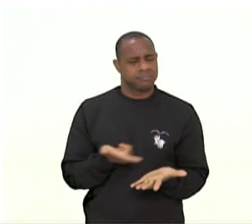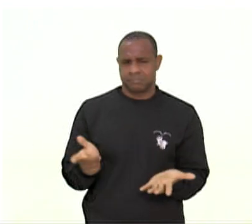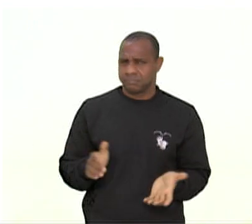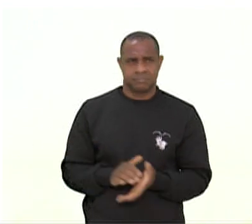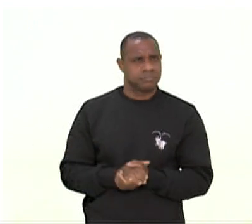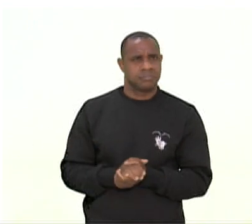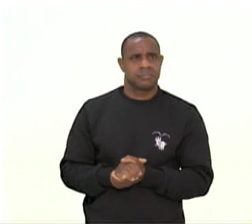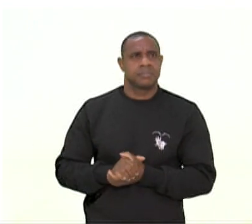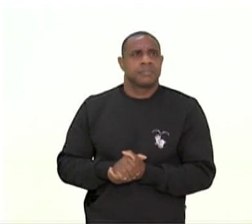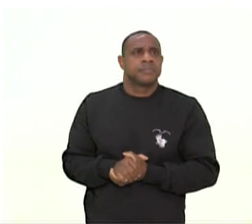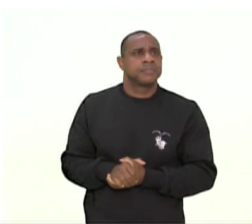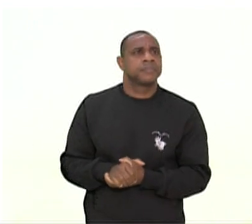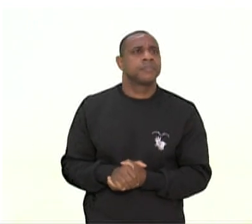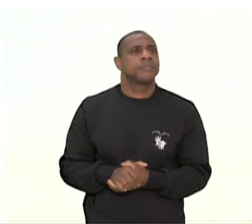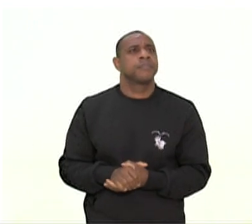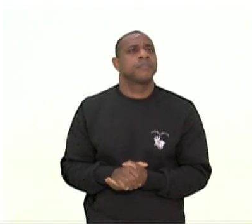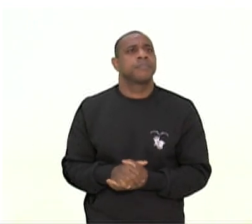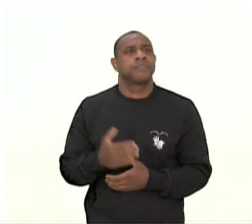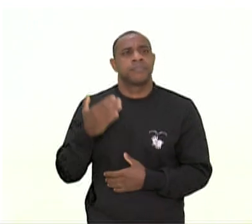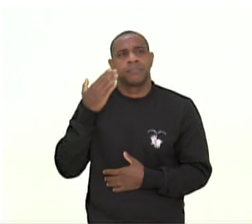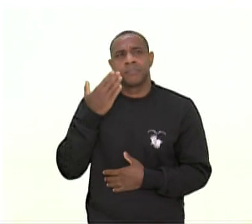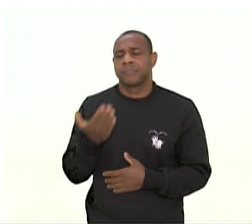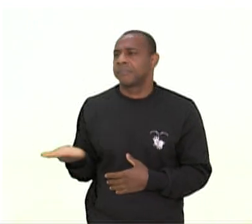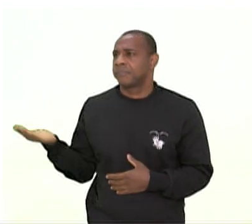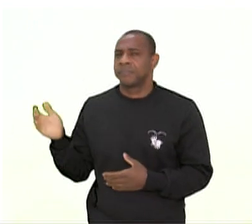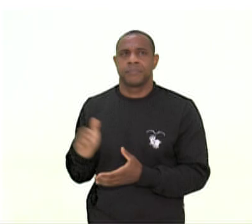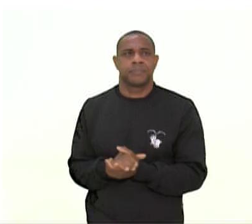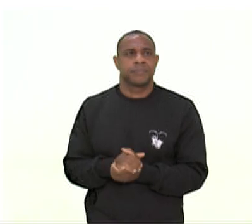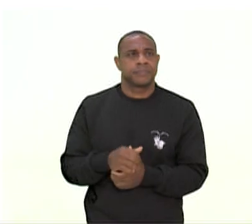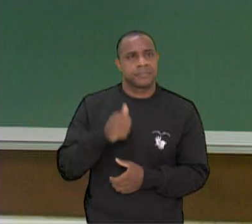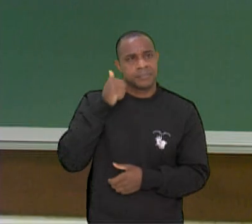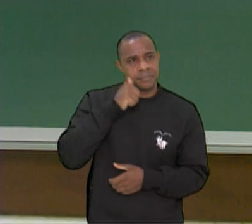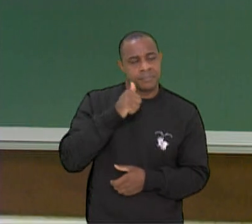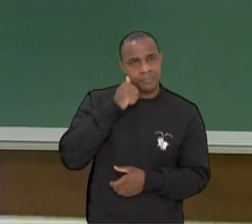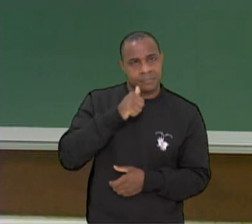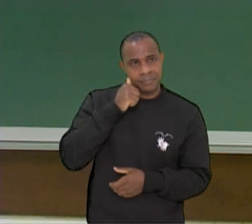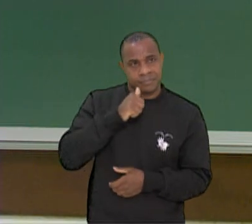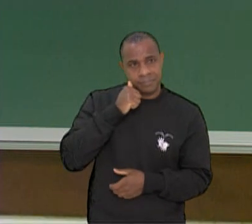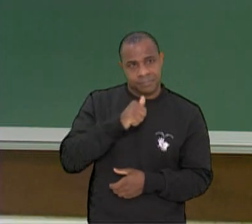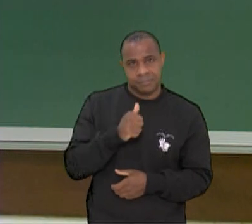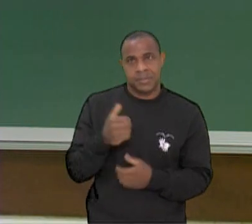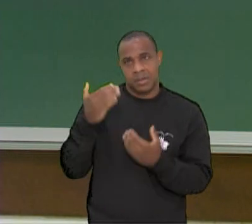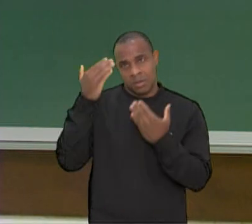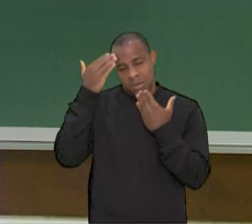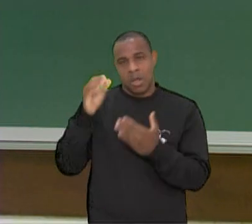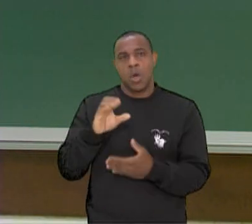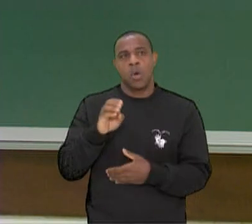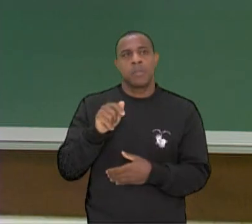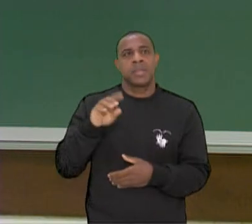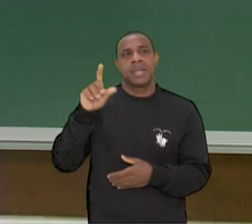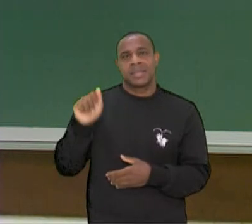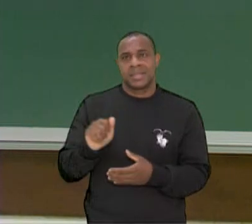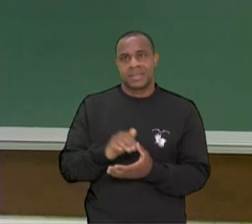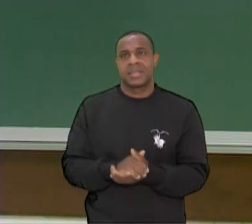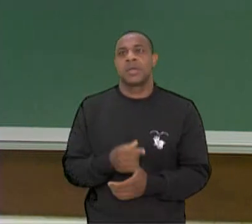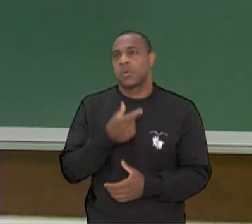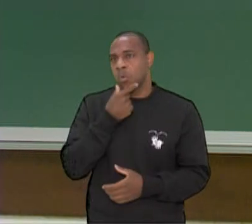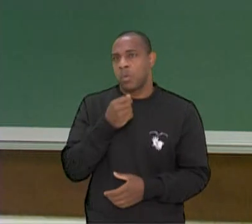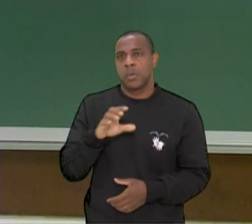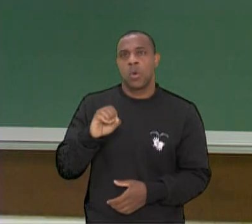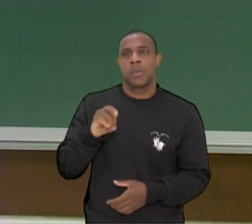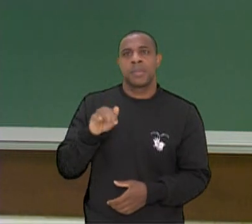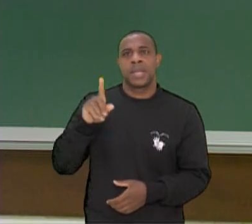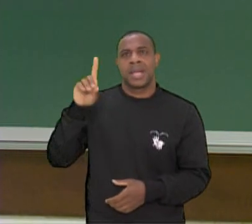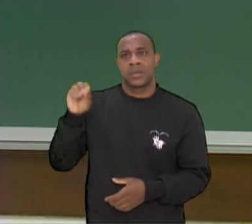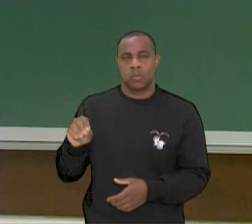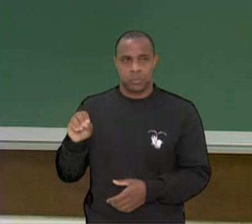enfim. É isso aí, tá? Mulheres dizem obrigada e garotos, obrigado. Chegando no quiz, para ver se você fixou isso